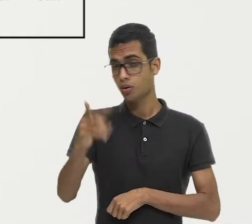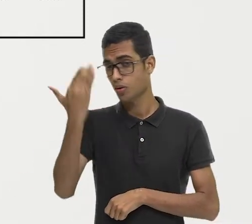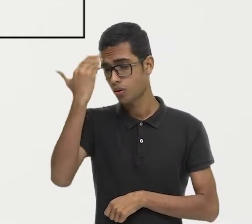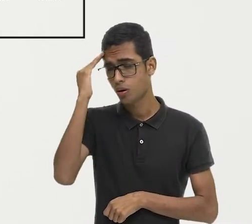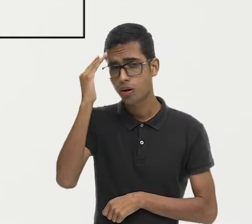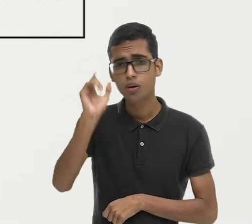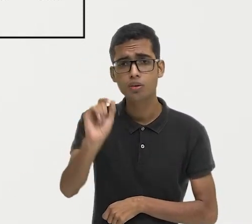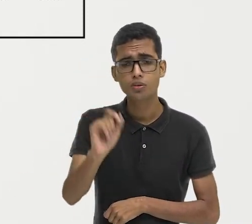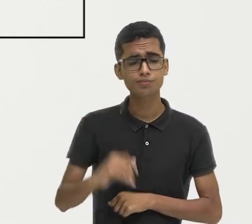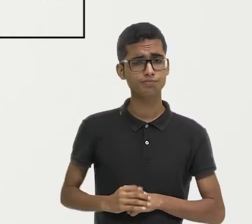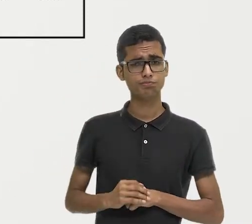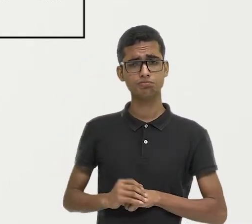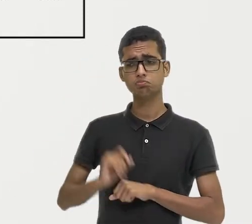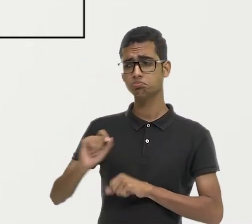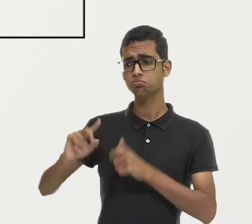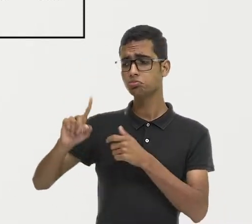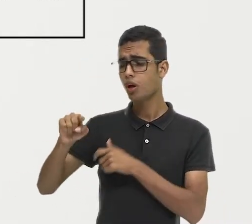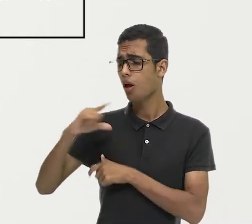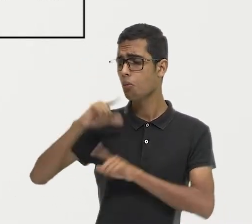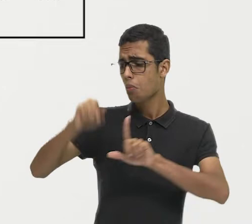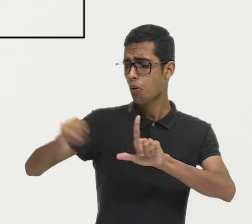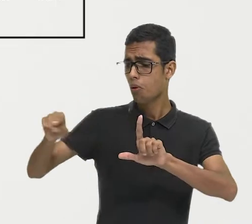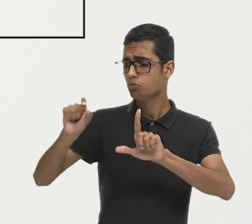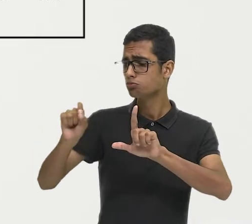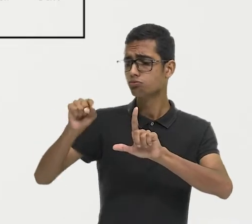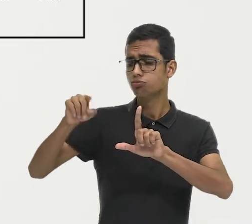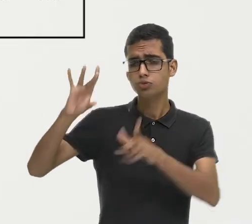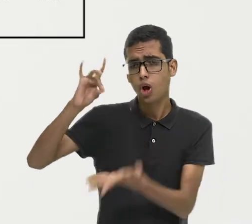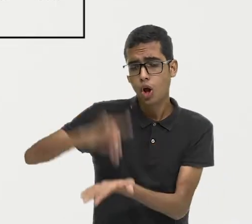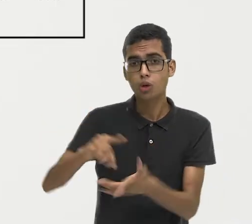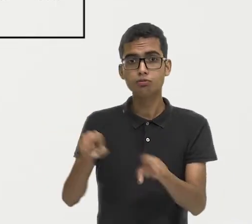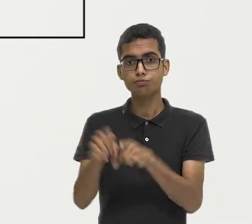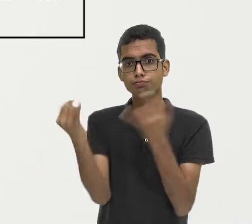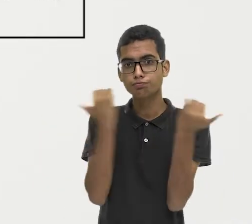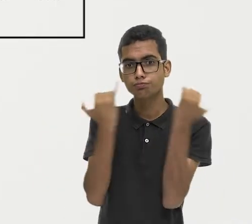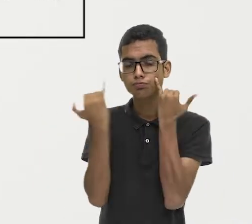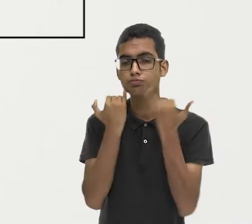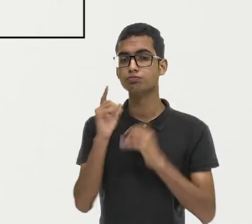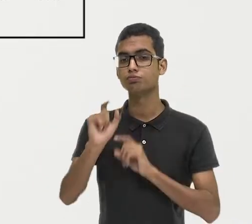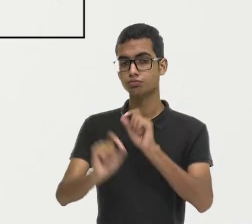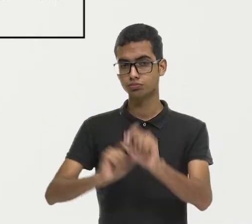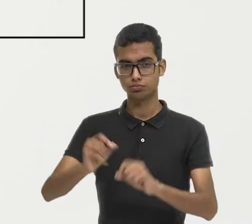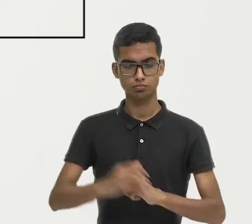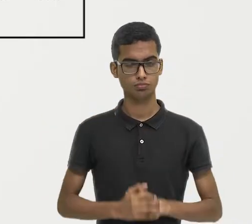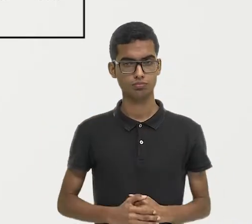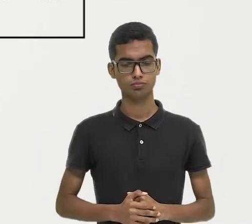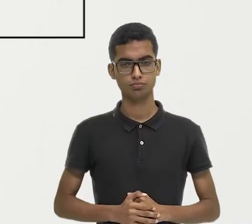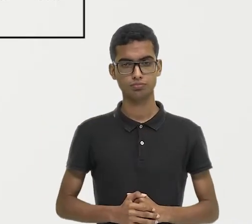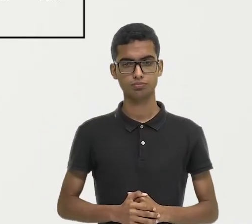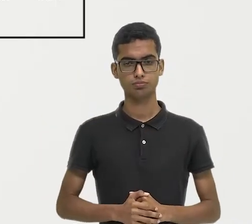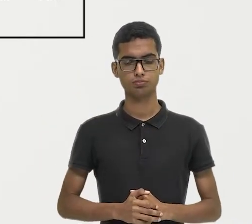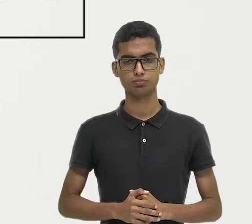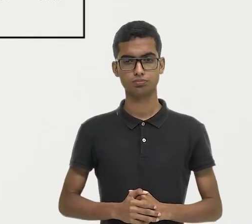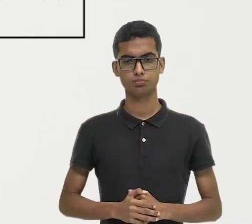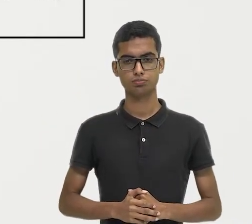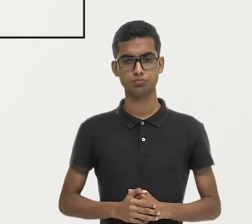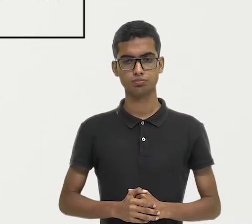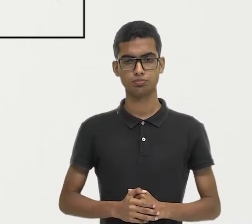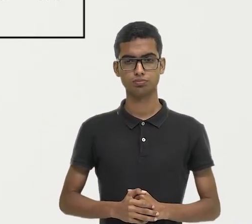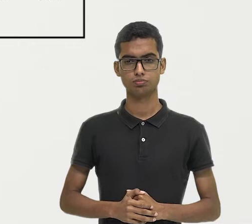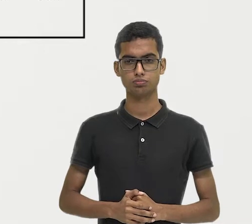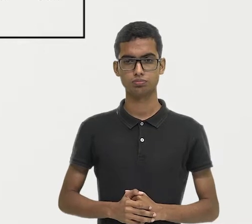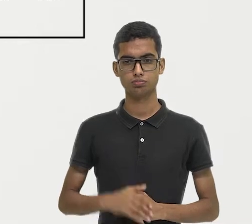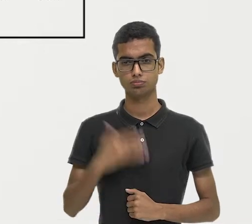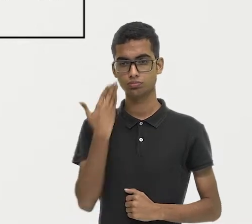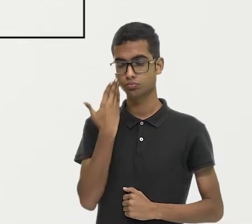você saiba do que se trata esse gráfico, tá? E essa informação, ela geralmente ela vem